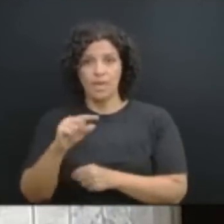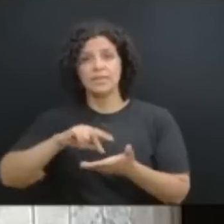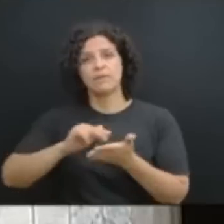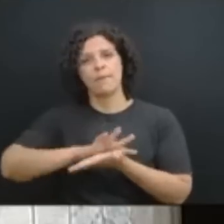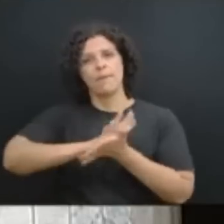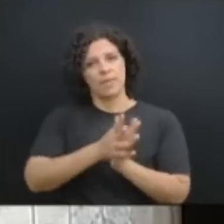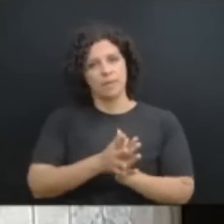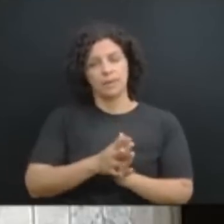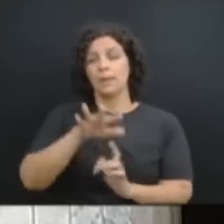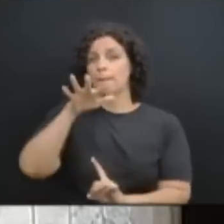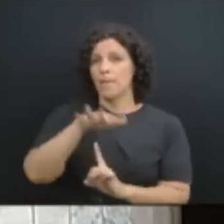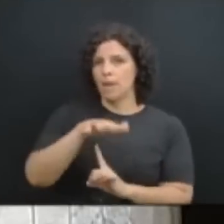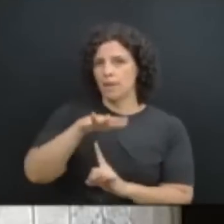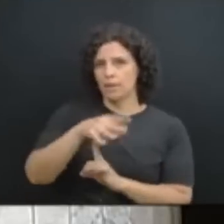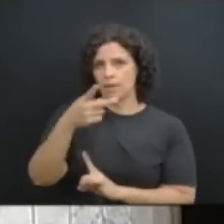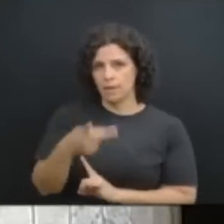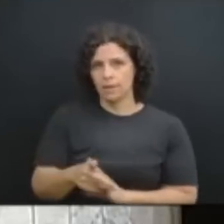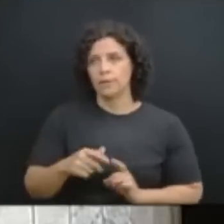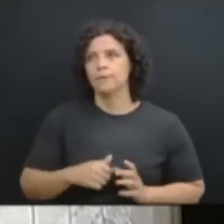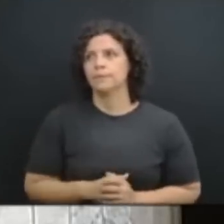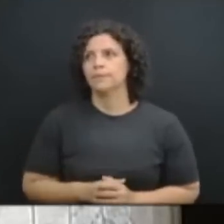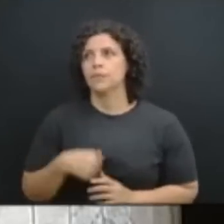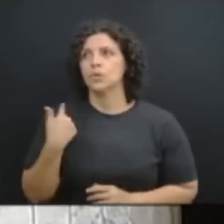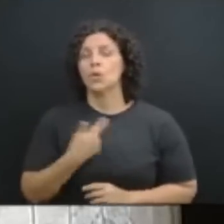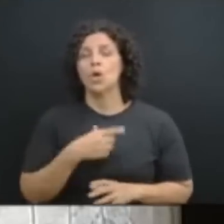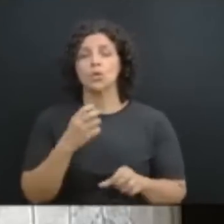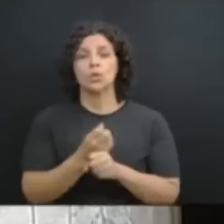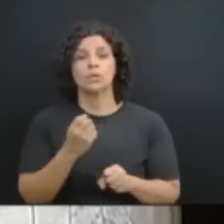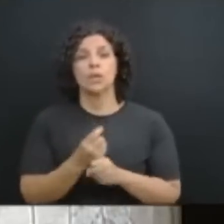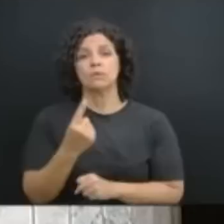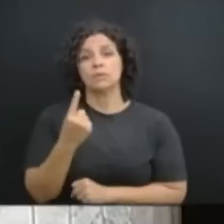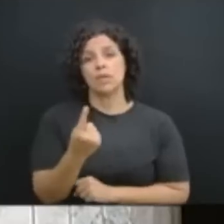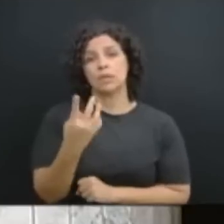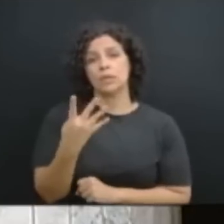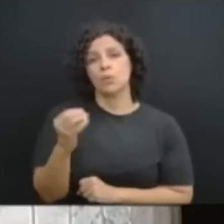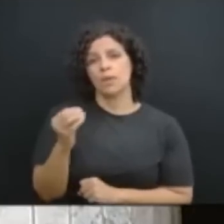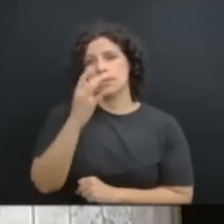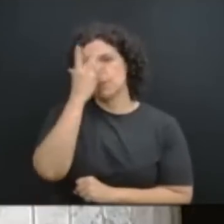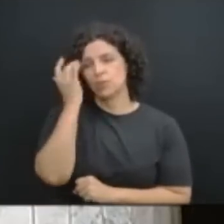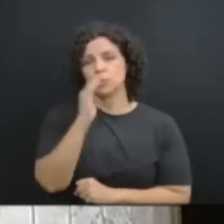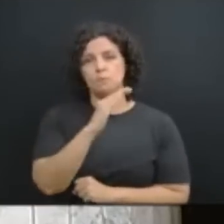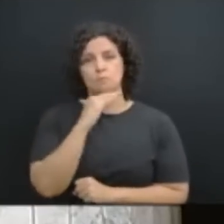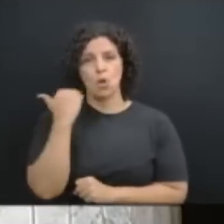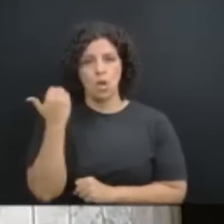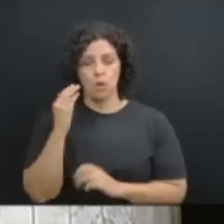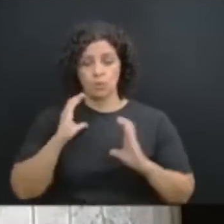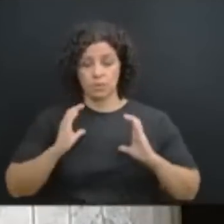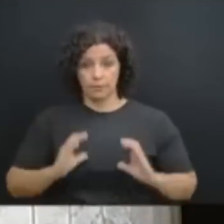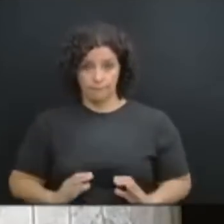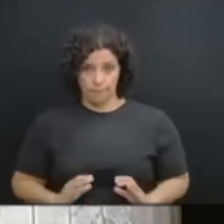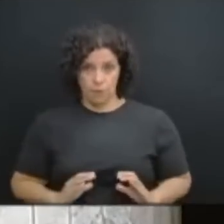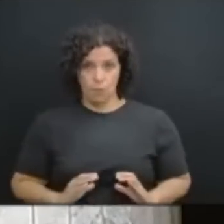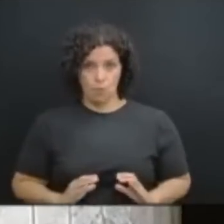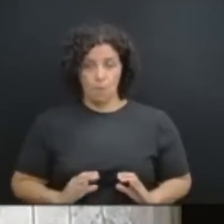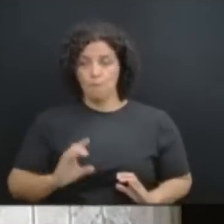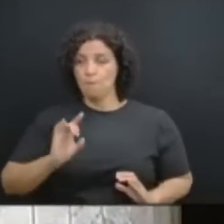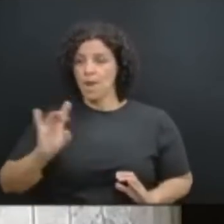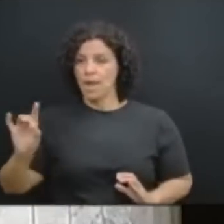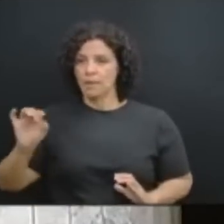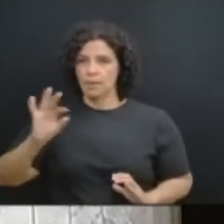No Paraná, são 140 mortos civis para cada